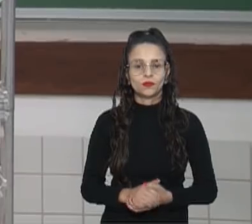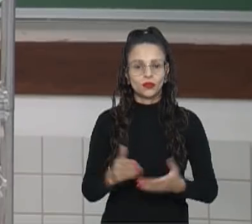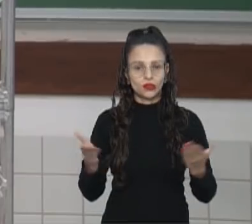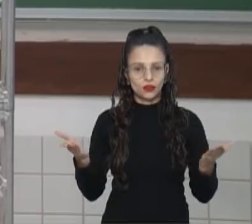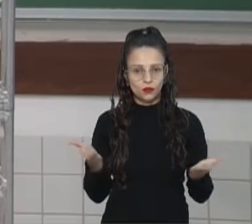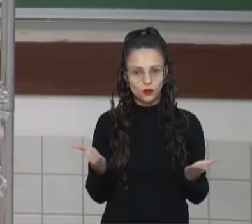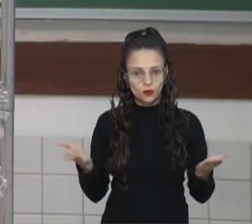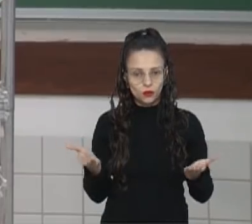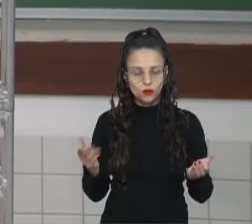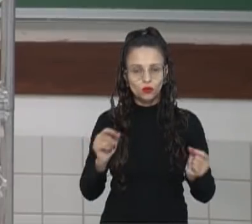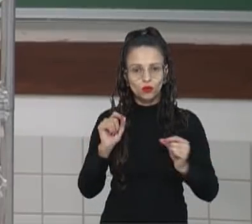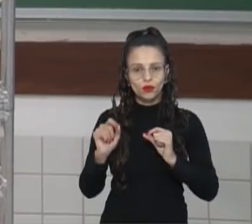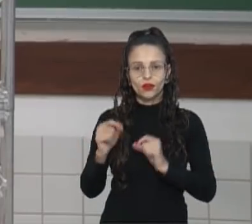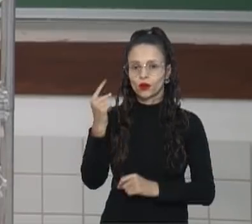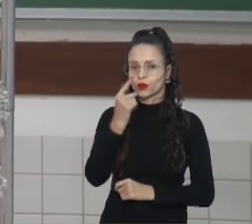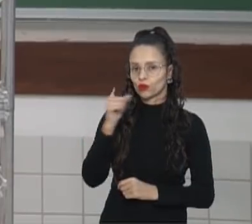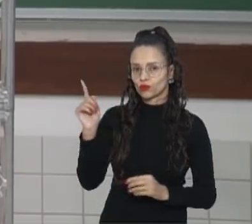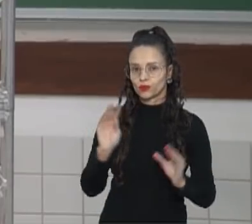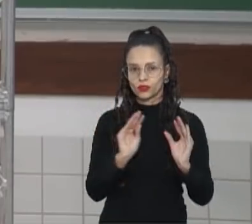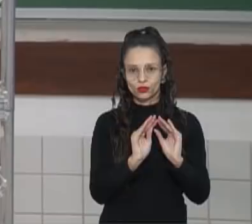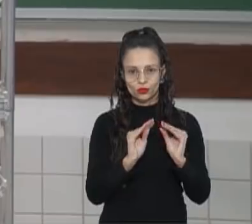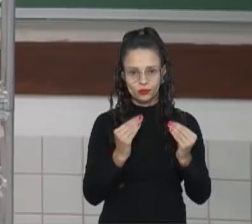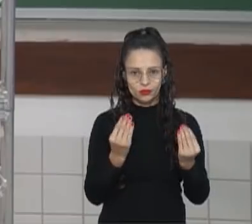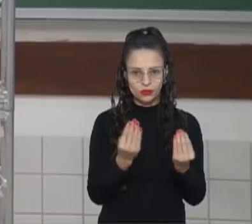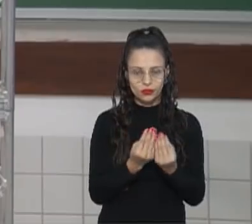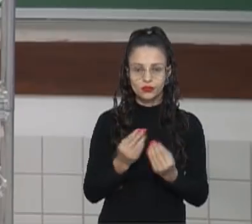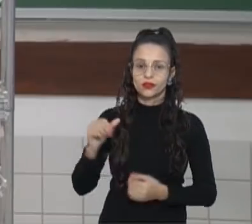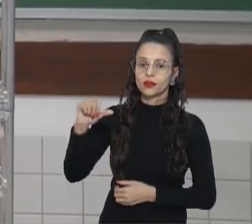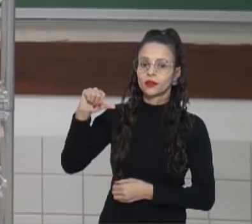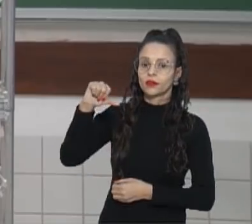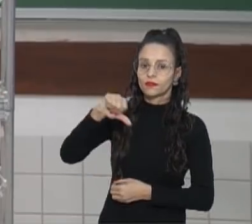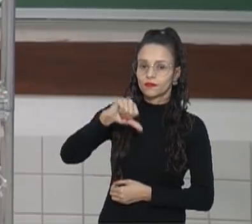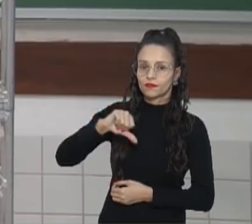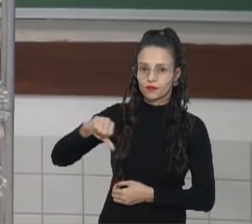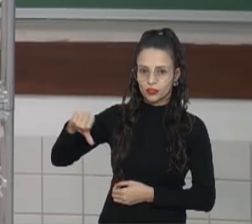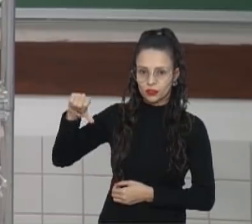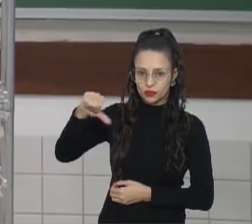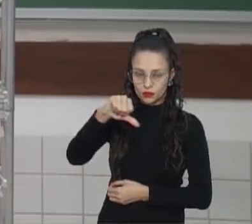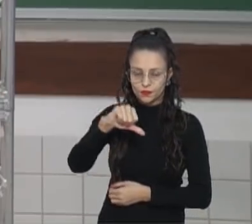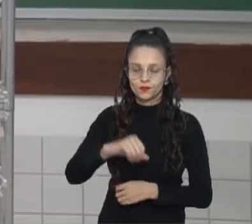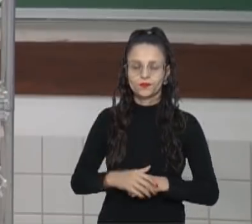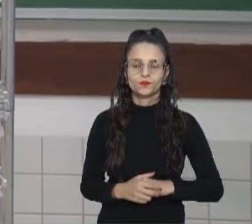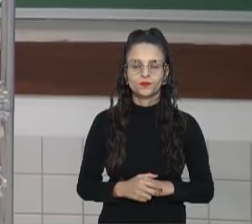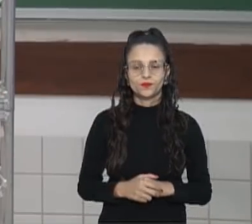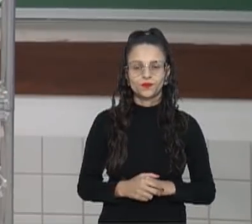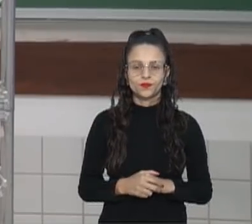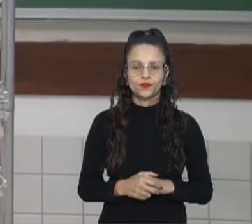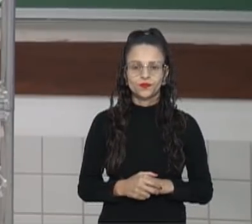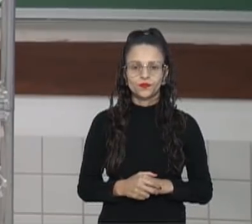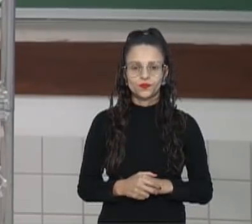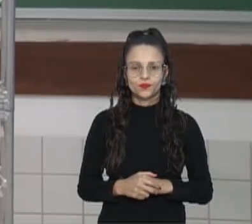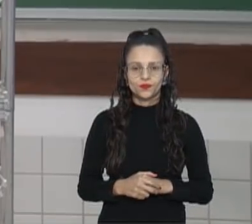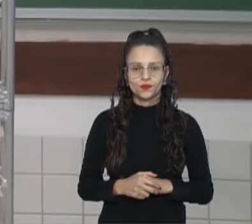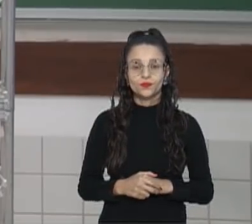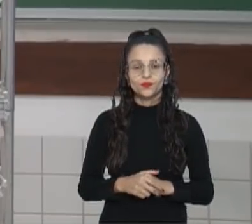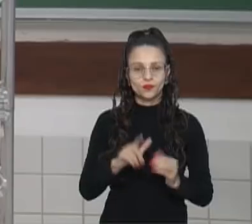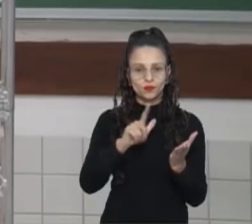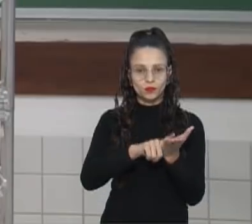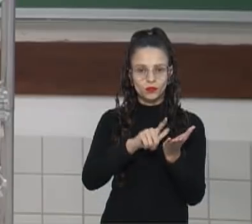Agora, gente, a nossa última substância da tabela, vinagre, correto? Vamos lá? Papel de